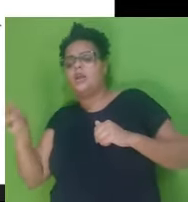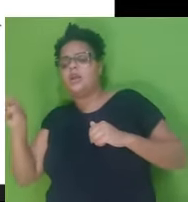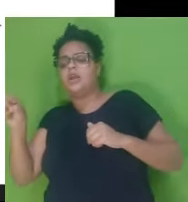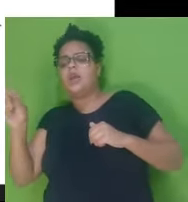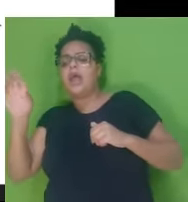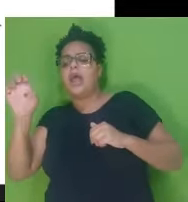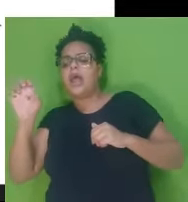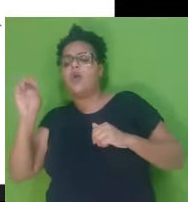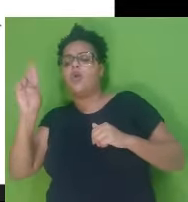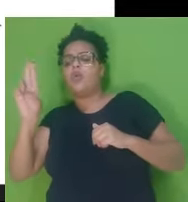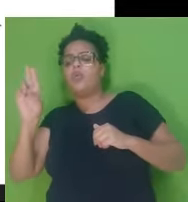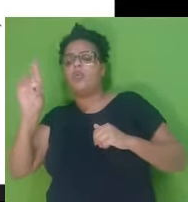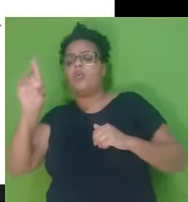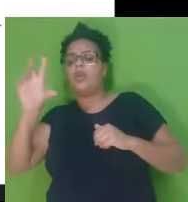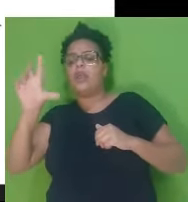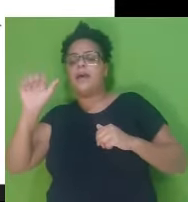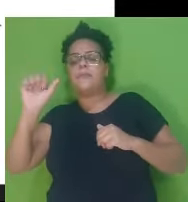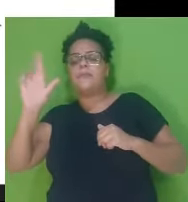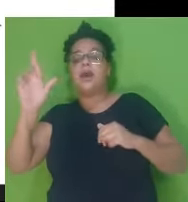número.